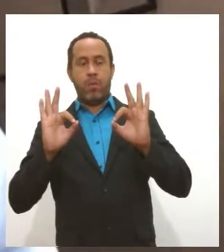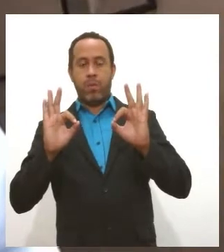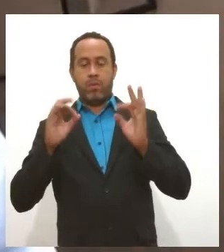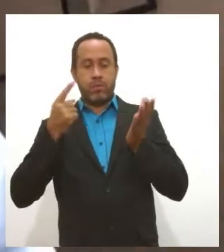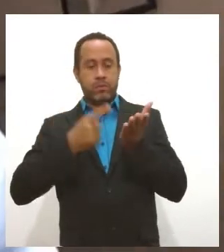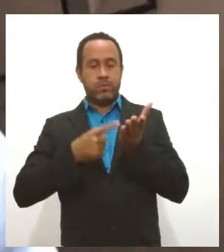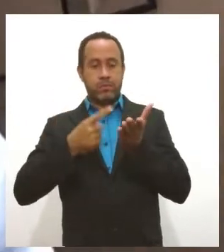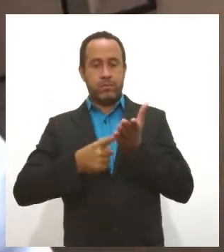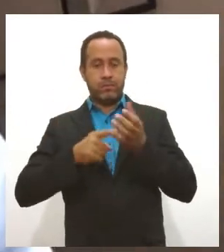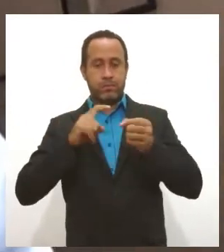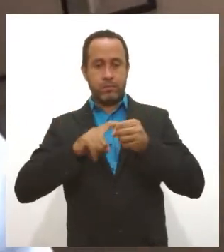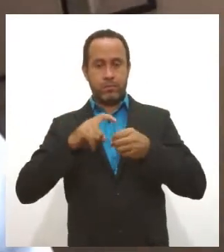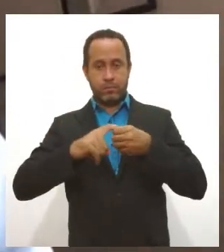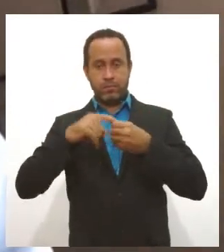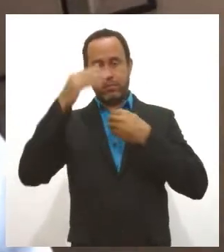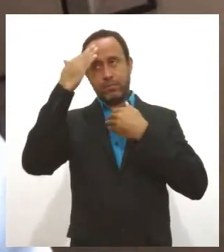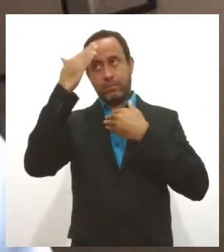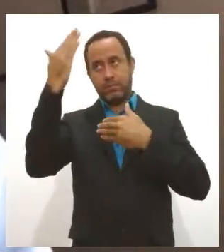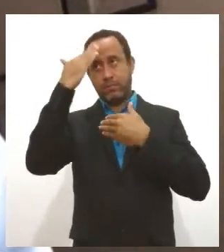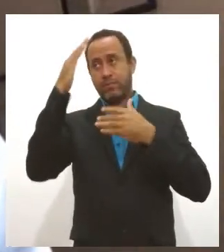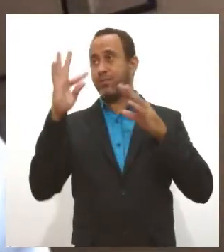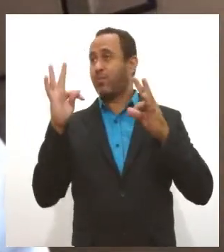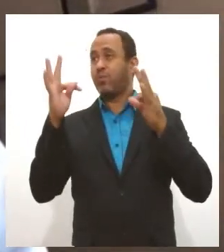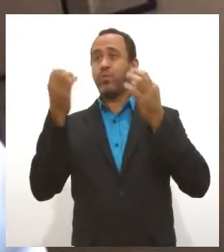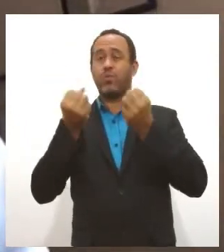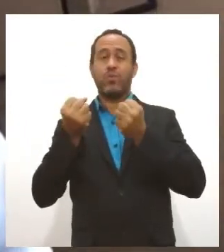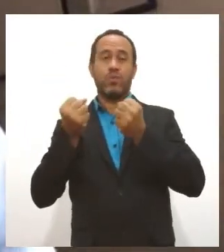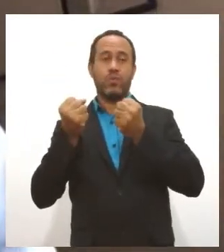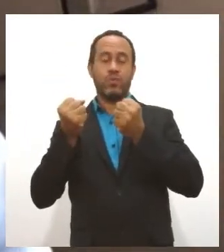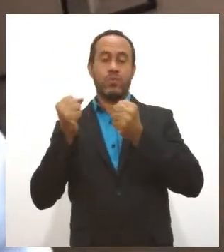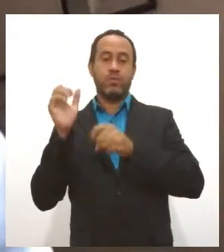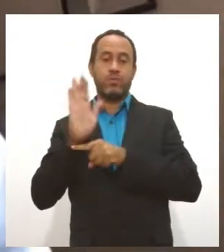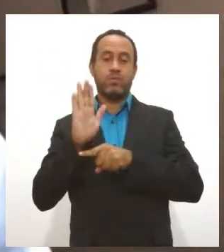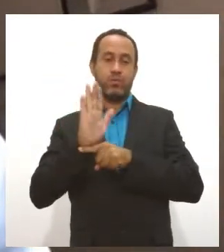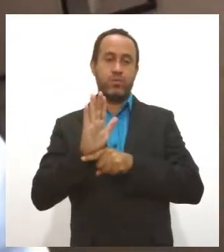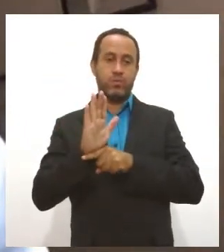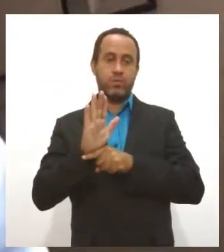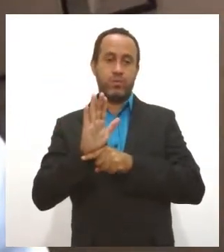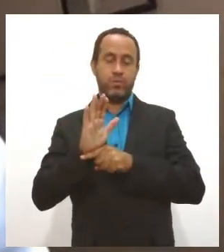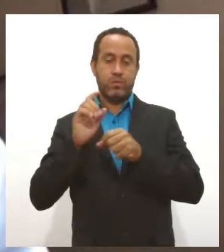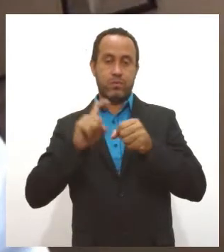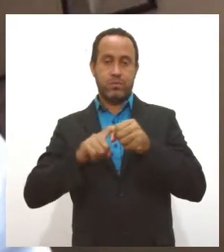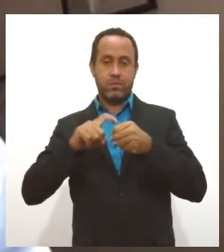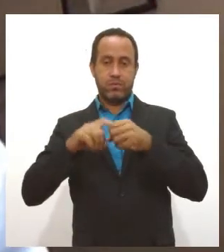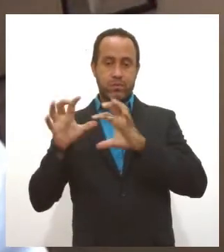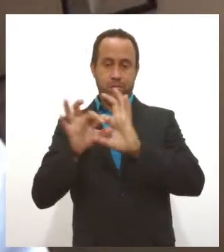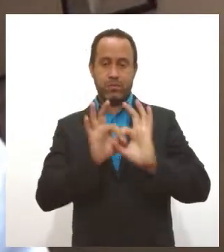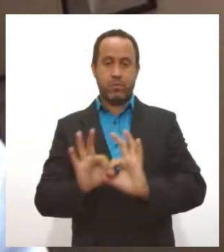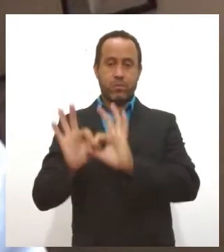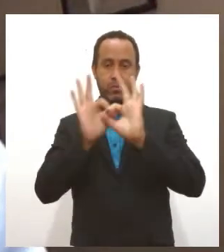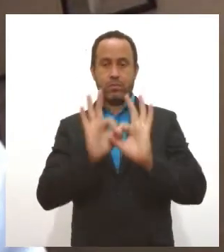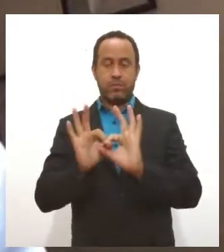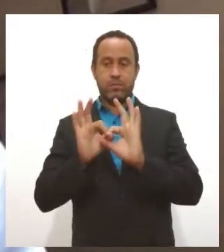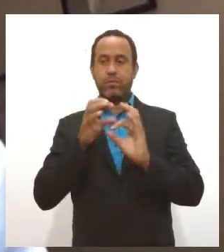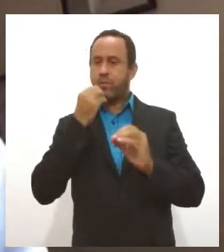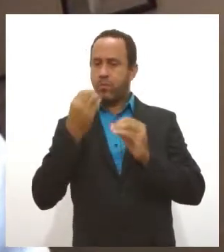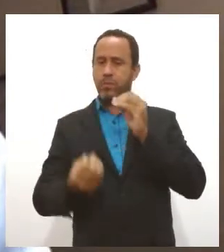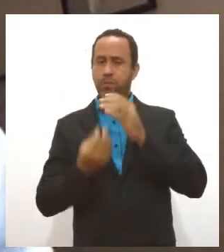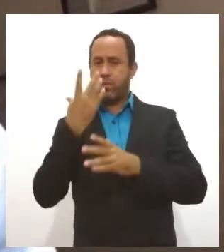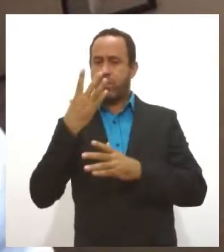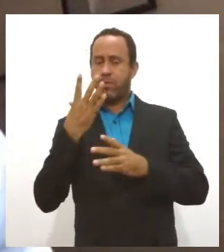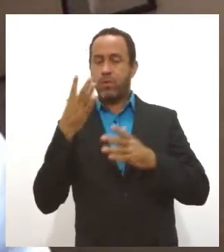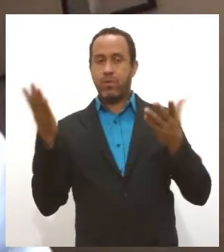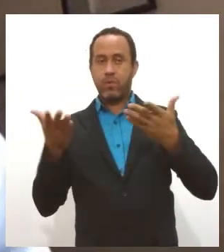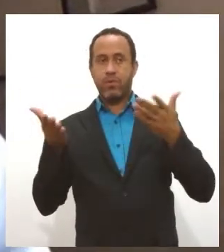convênio, agradecemos aí a todos os envolvidos nessa parceria e esperamos que tragam bons frutos agora no